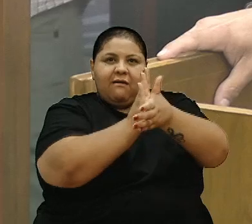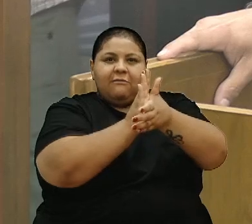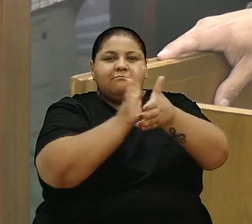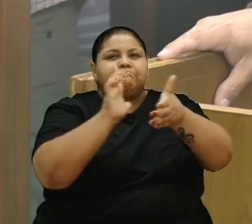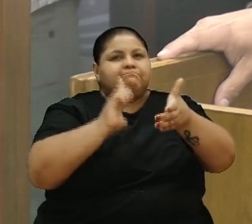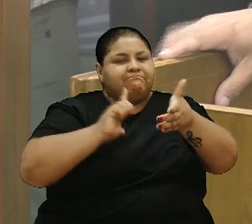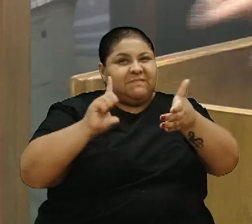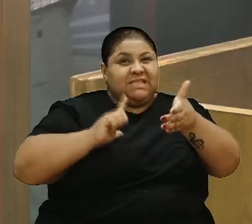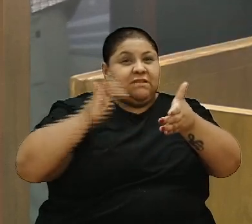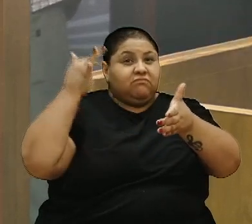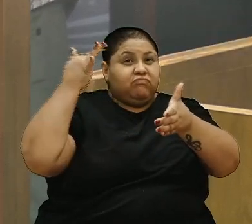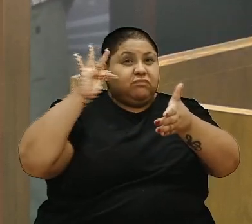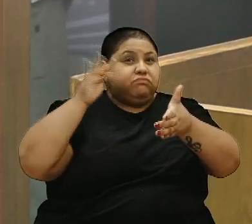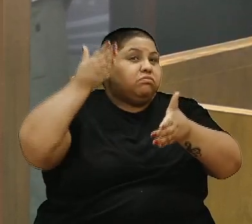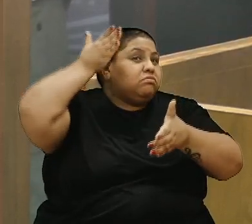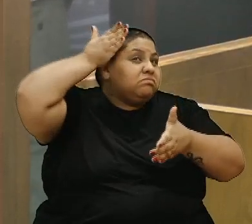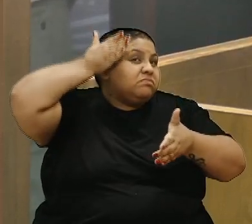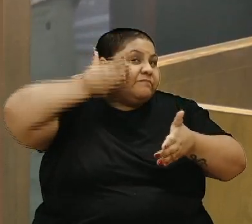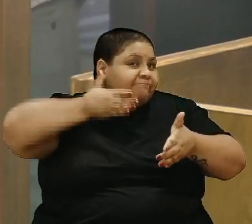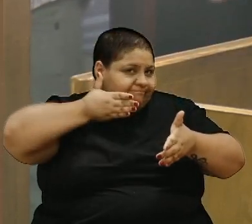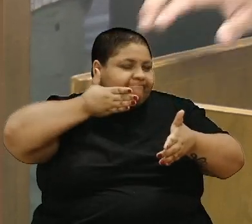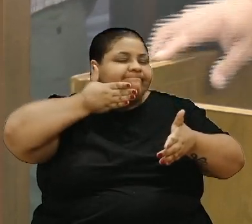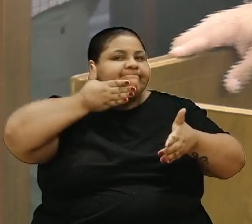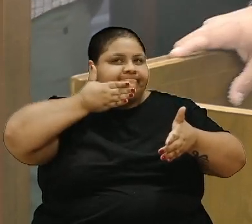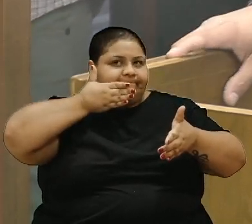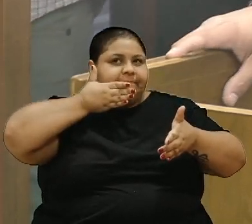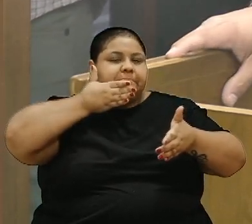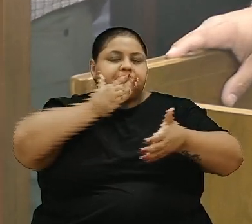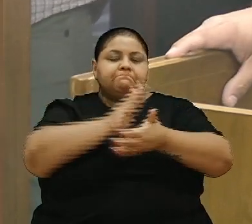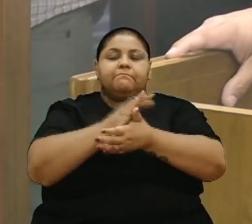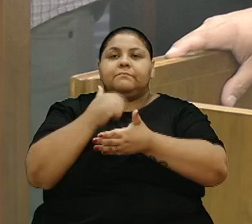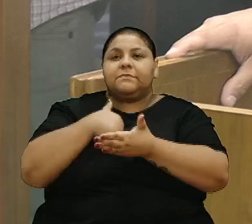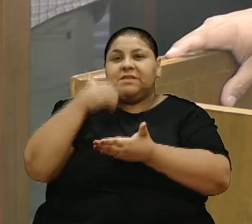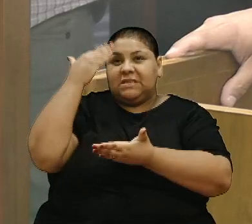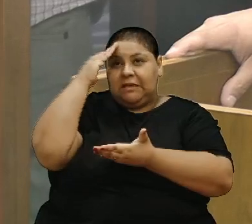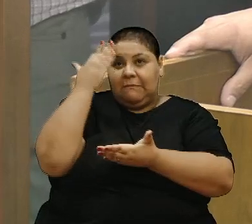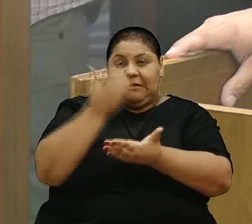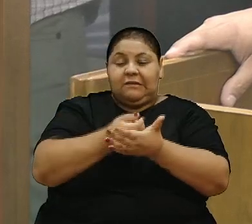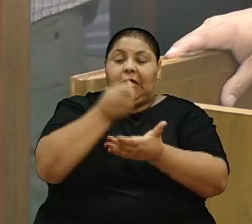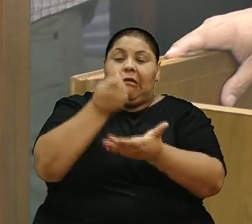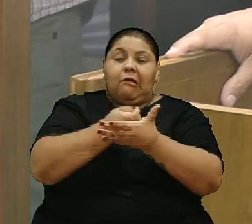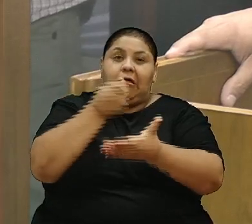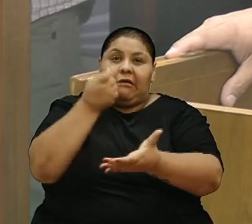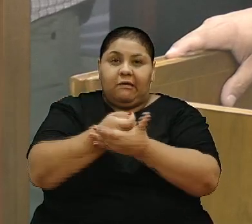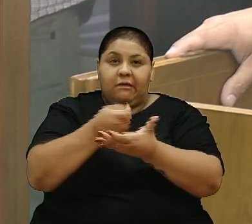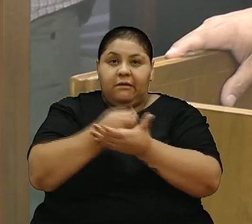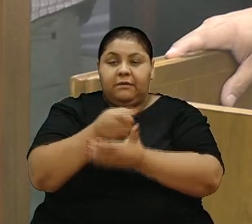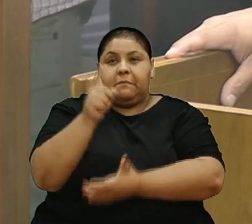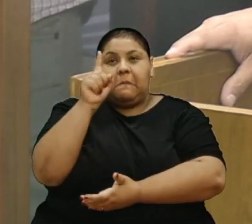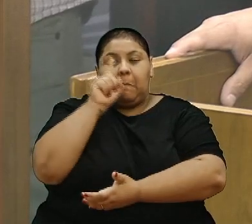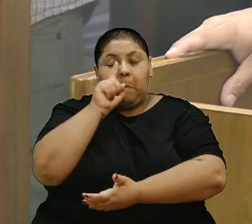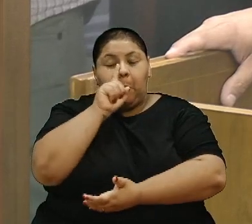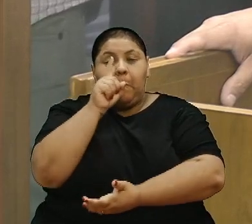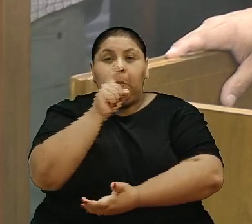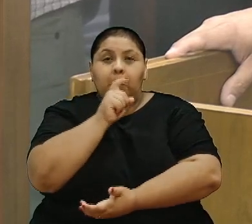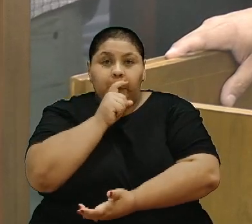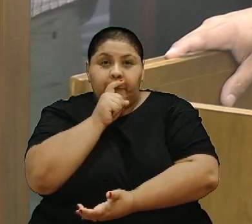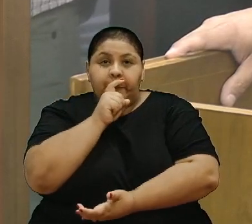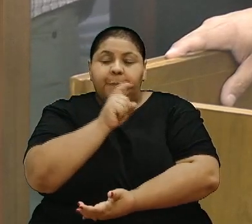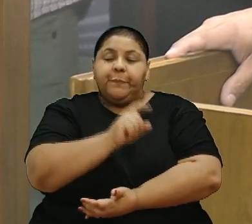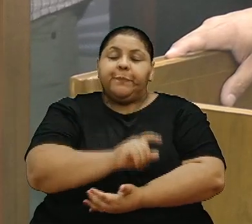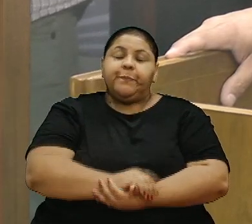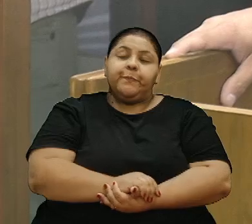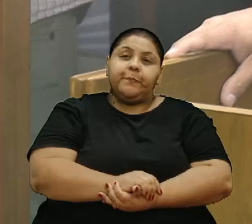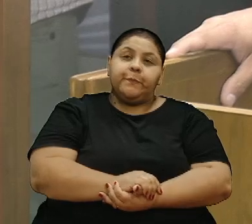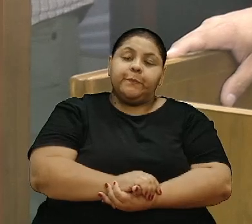né, na lateral do seu rosto. Então, eu acredito que é uma luta diária para essas mães, para esses pais,